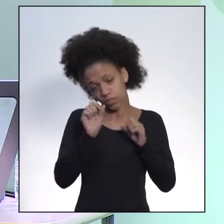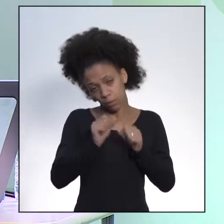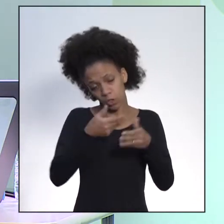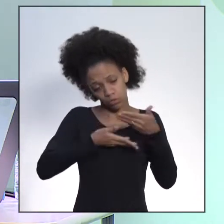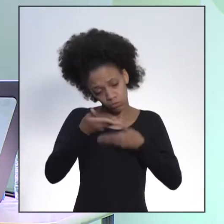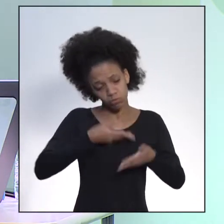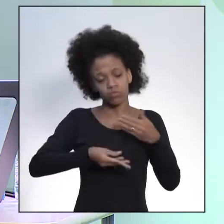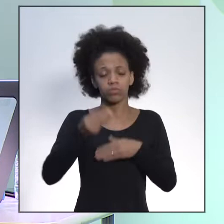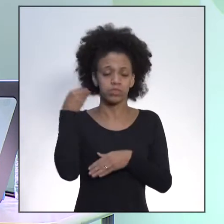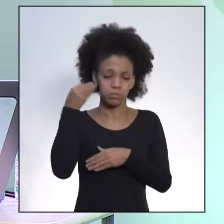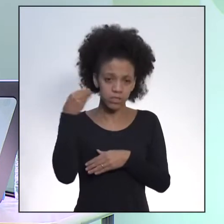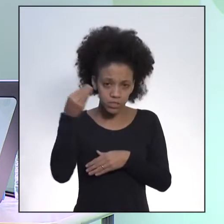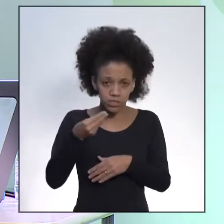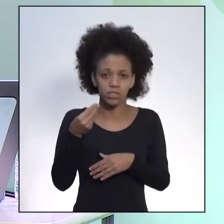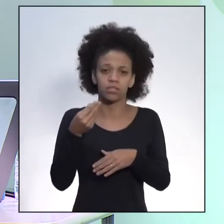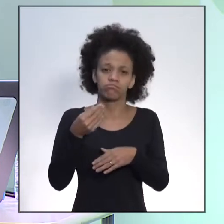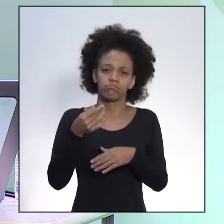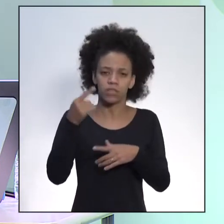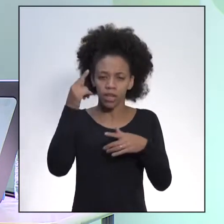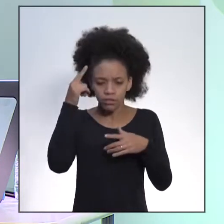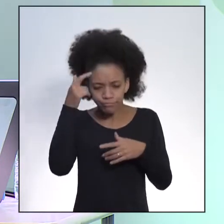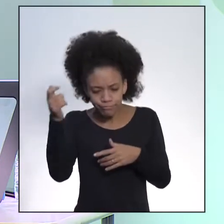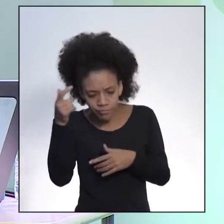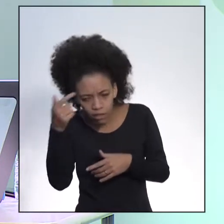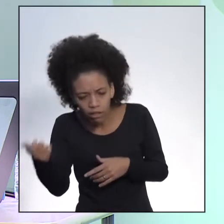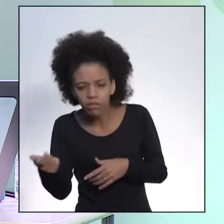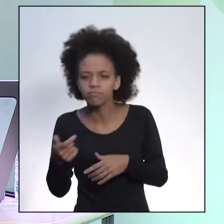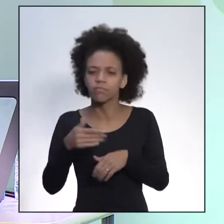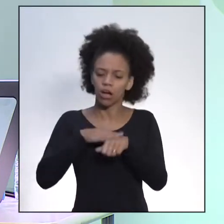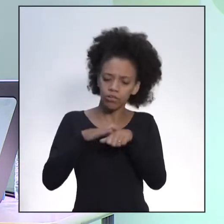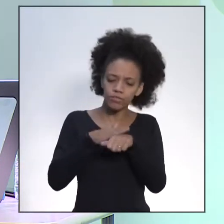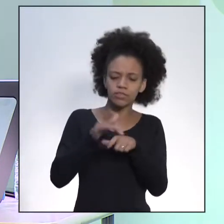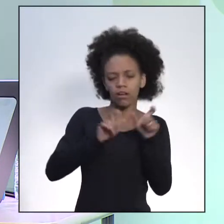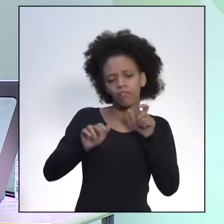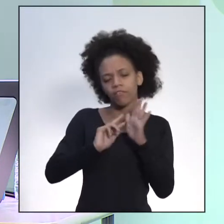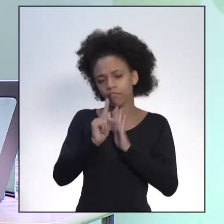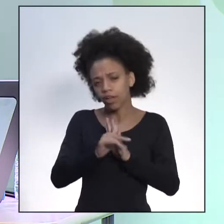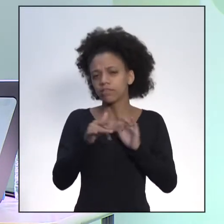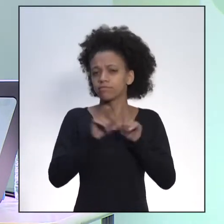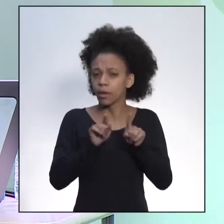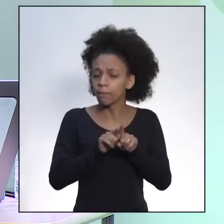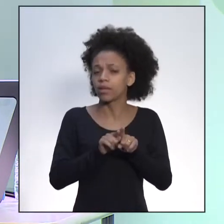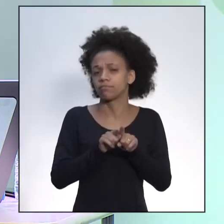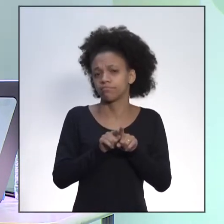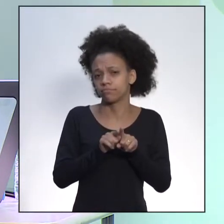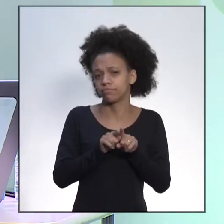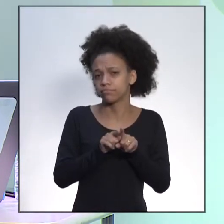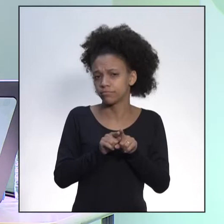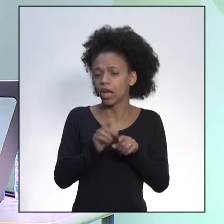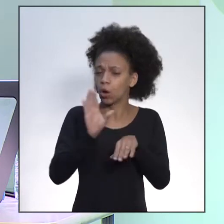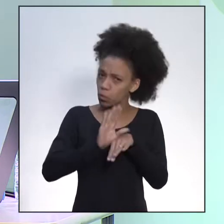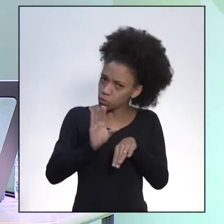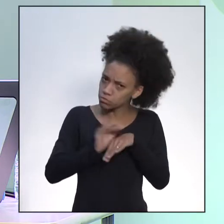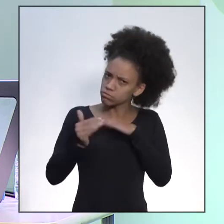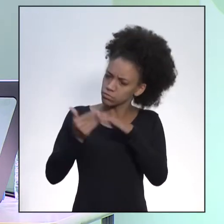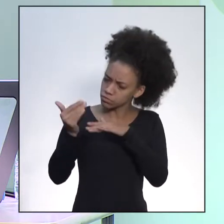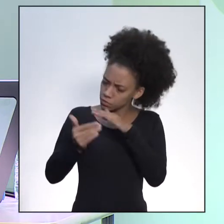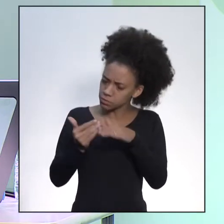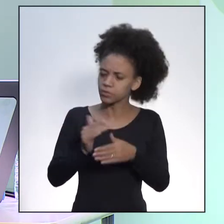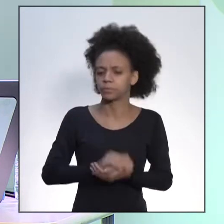suas experiências, pode trocar ideias, falar com várias pessoas que também estão lá fazendo cursos de